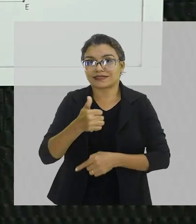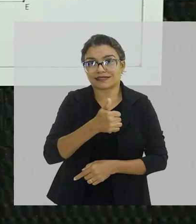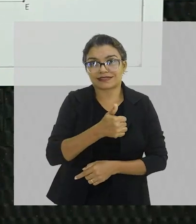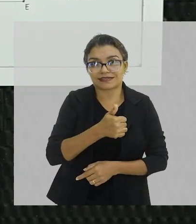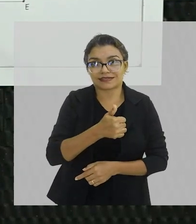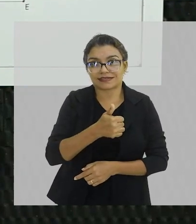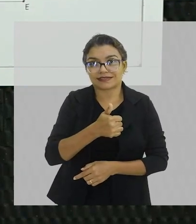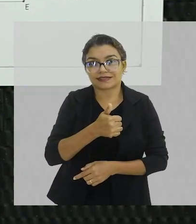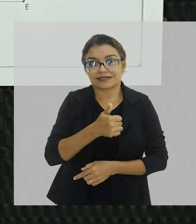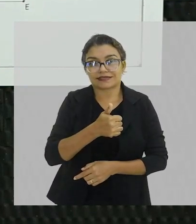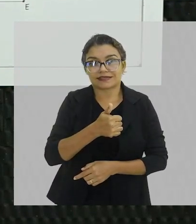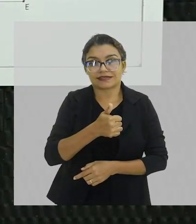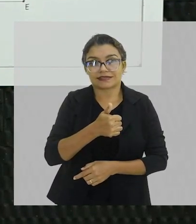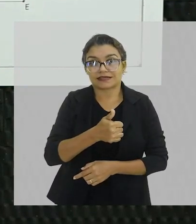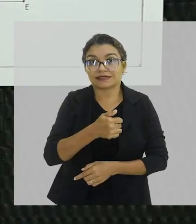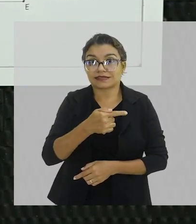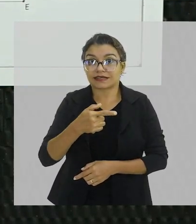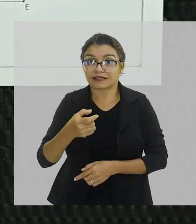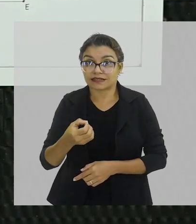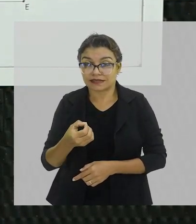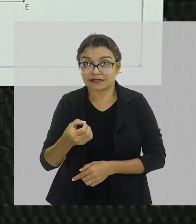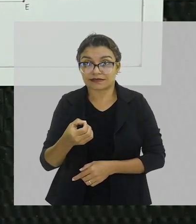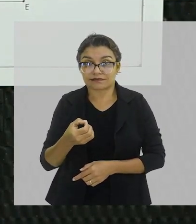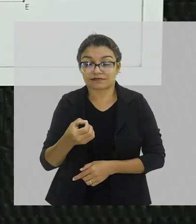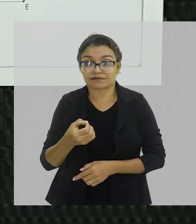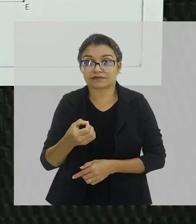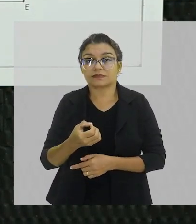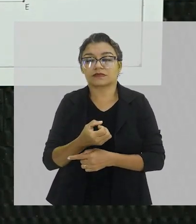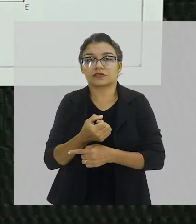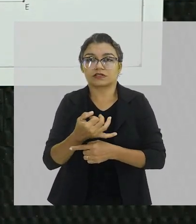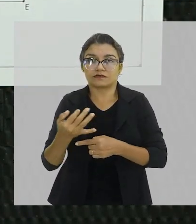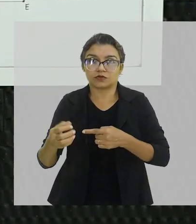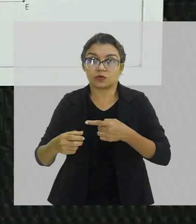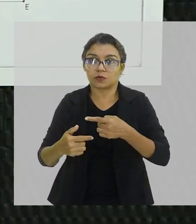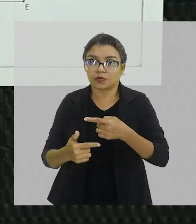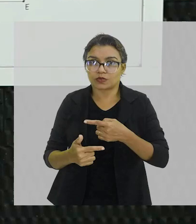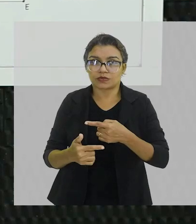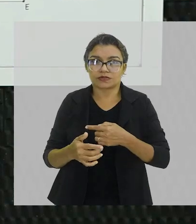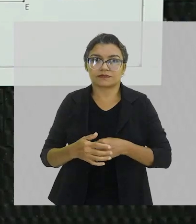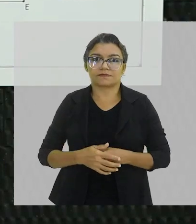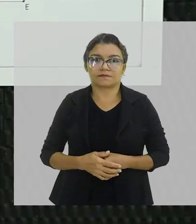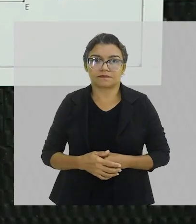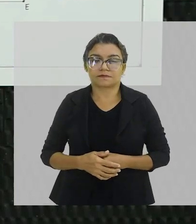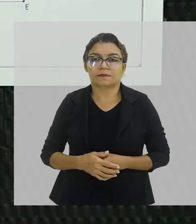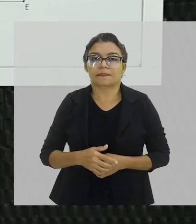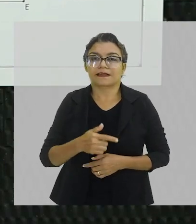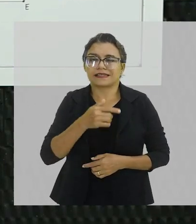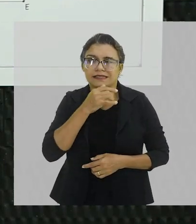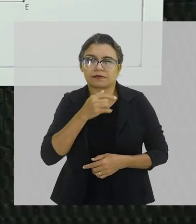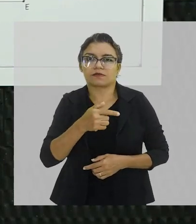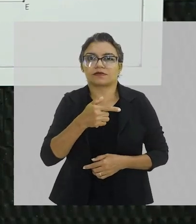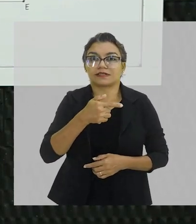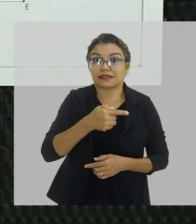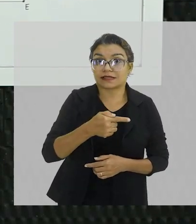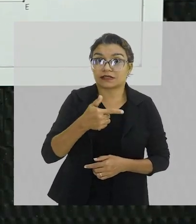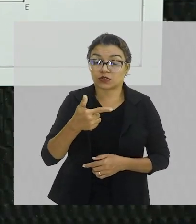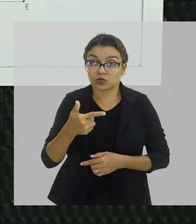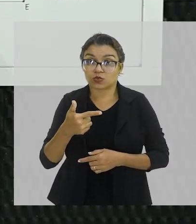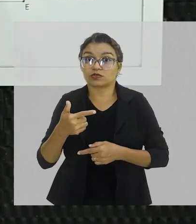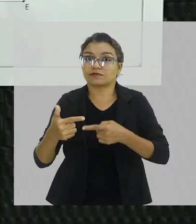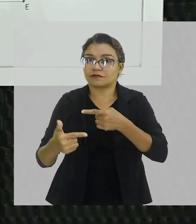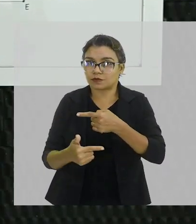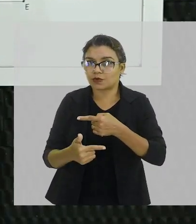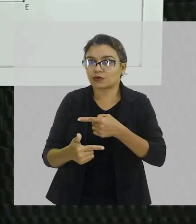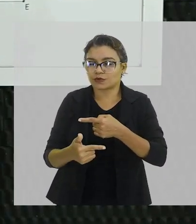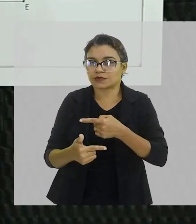triângulo ABC é um triângulo isósceles, tá? Então você vai fazer o quê? Vai pegar o 72 e dividir por 2. Se você